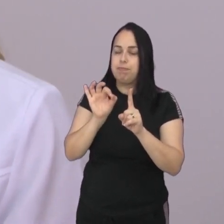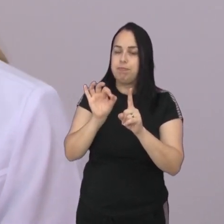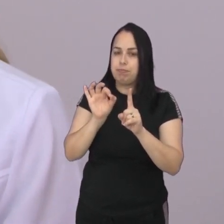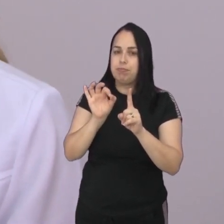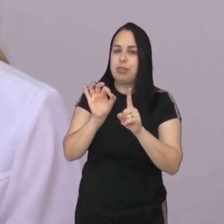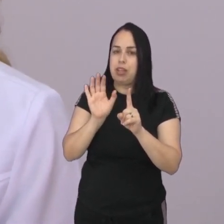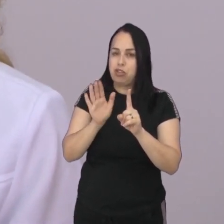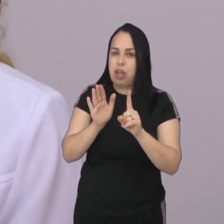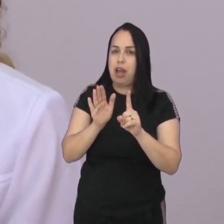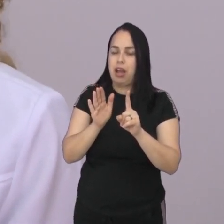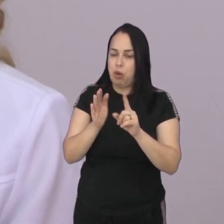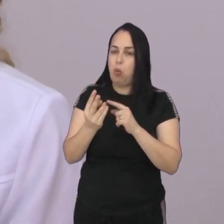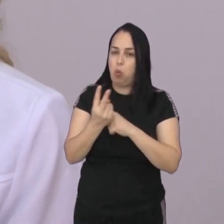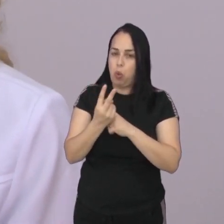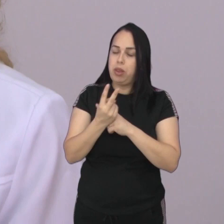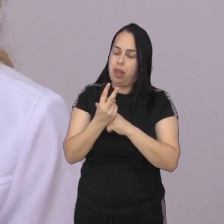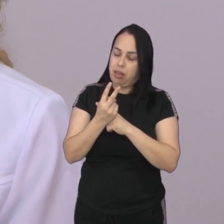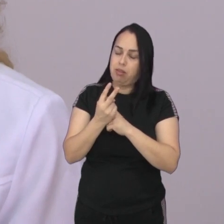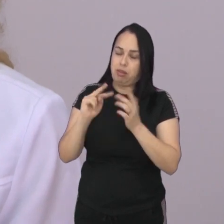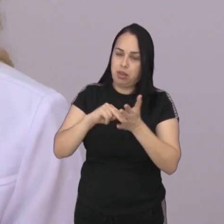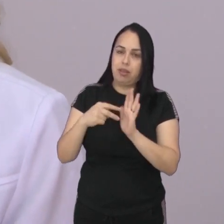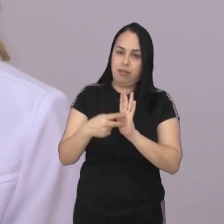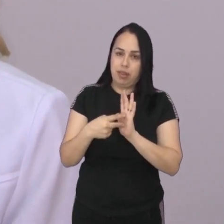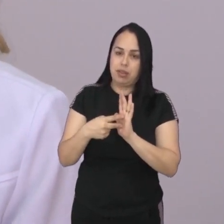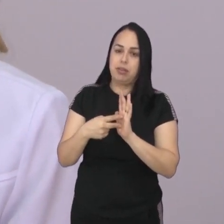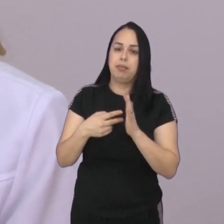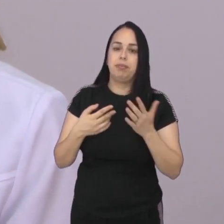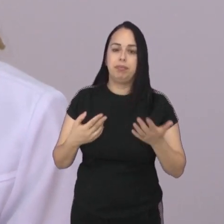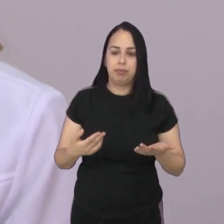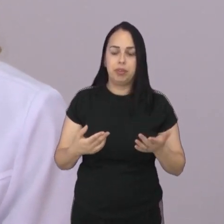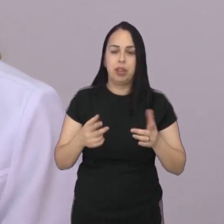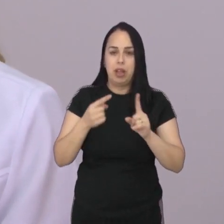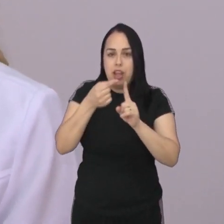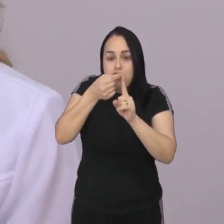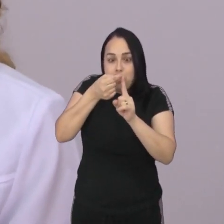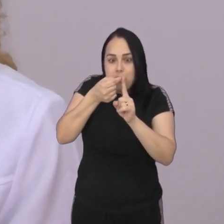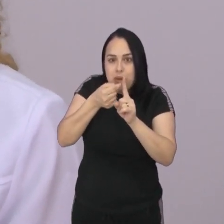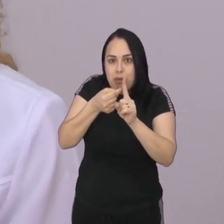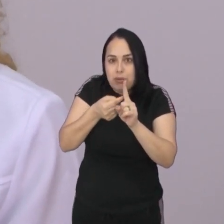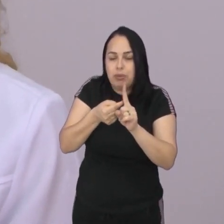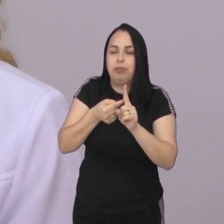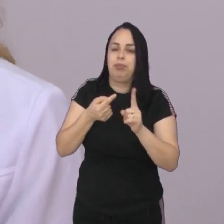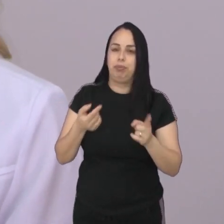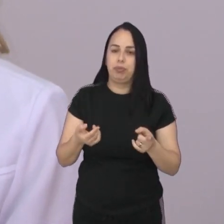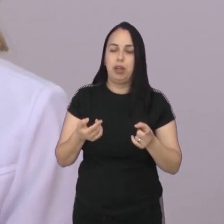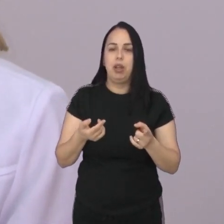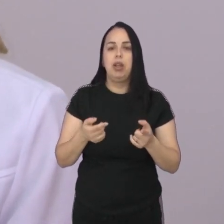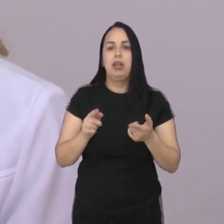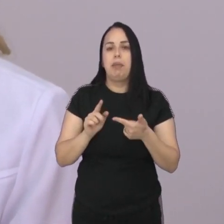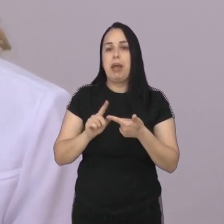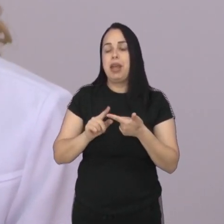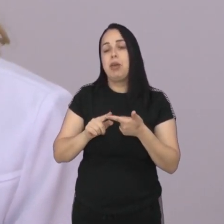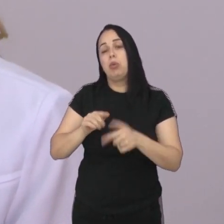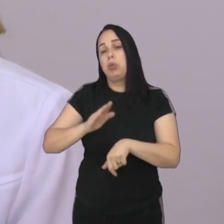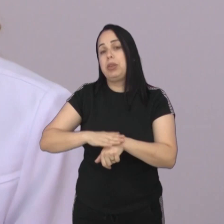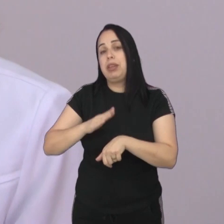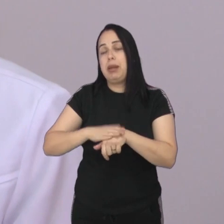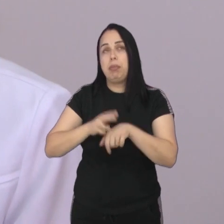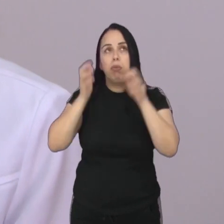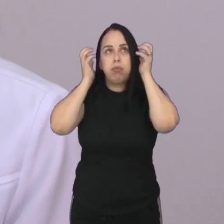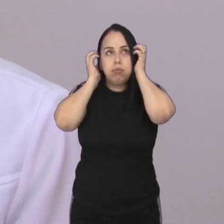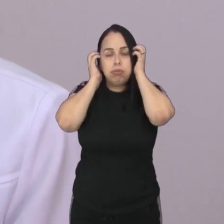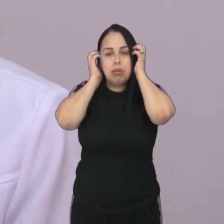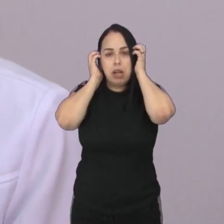já seria uma forma de proteger, tá? Então, isso seria uma das coisas, diminuir o volume. A outra coisa é diminuir o tempo